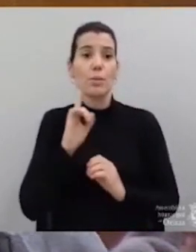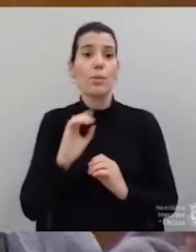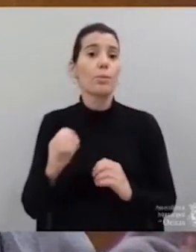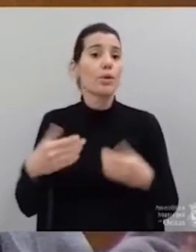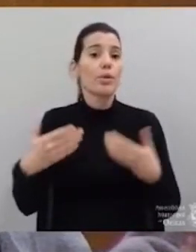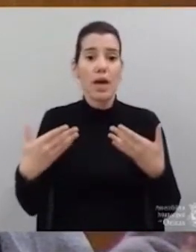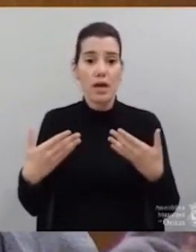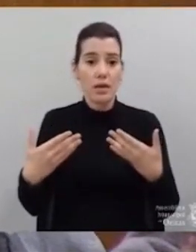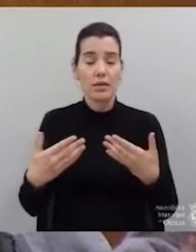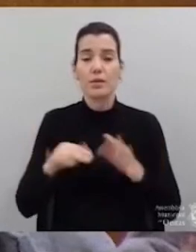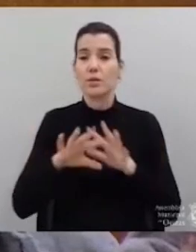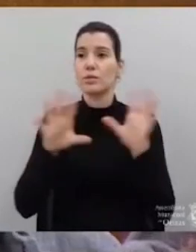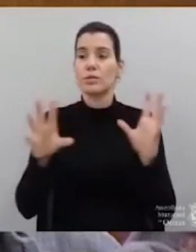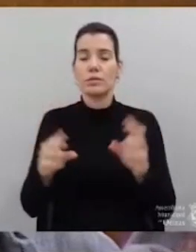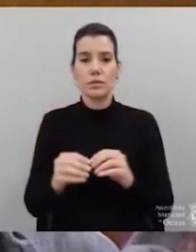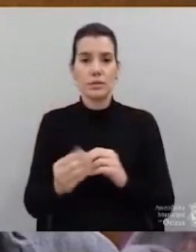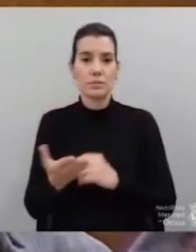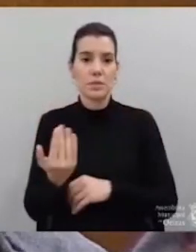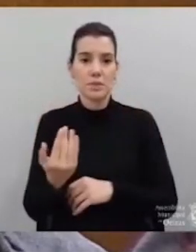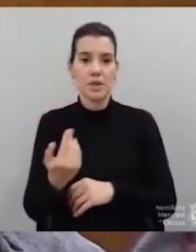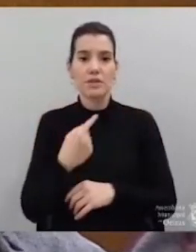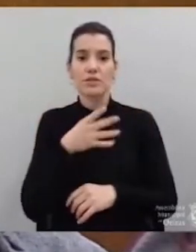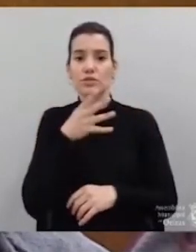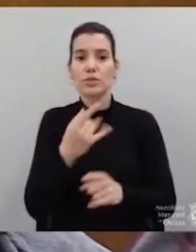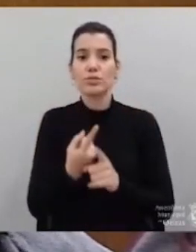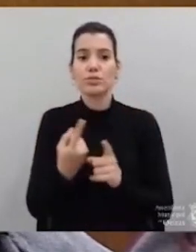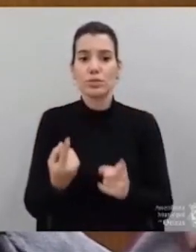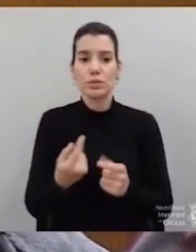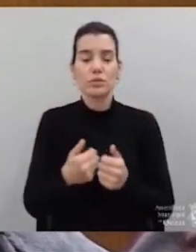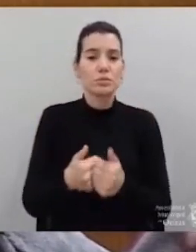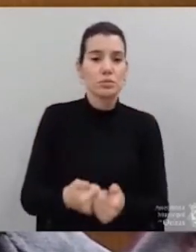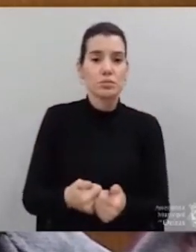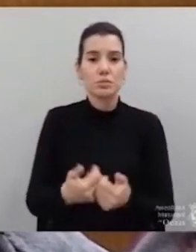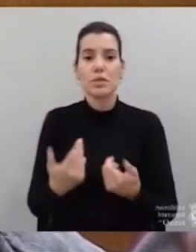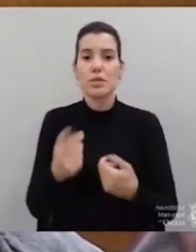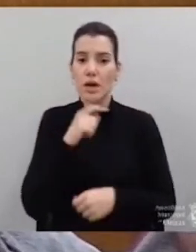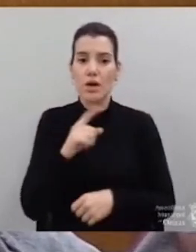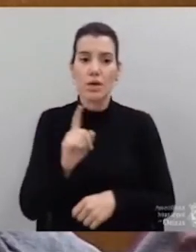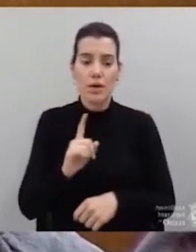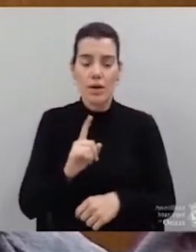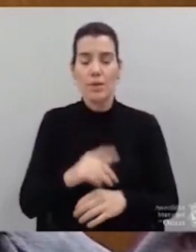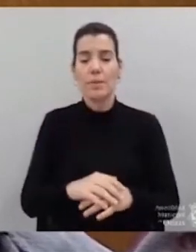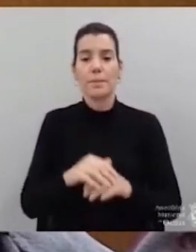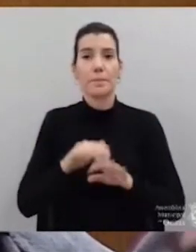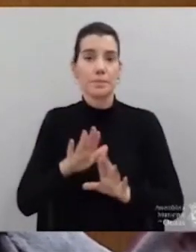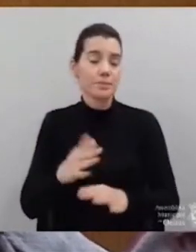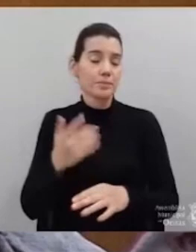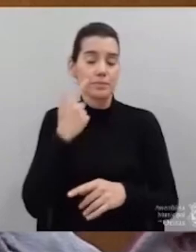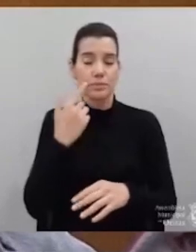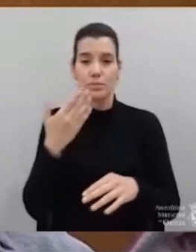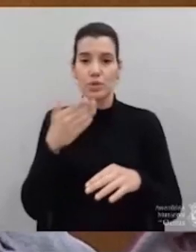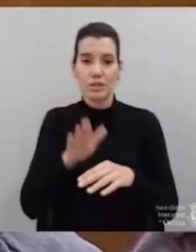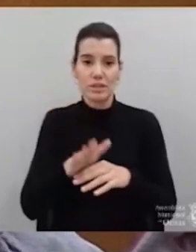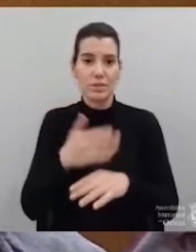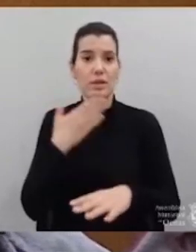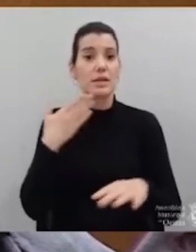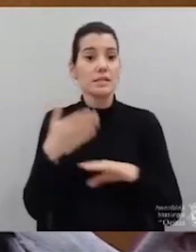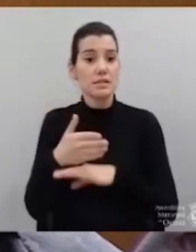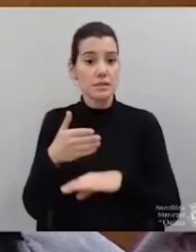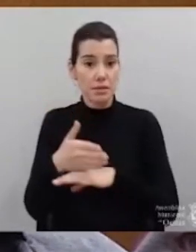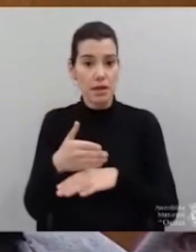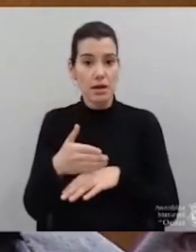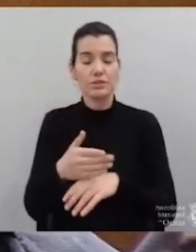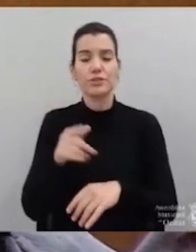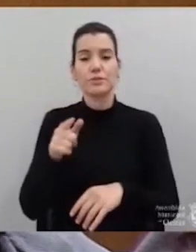seu conjunto carecem de justificação de execuibilidade. No entanto, e por exemplo, as acessibilidades ao empreendimento